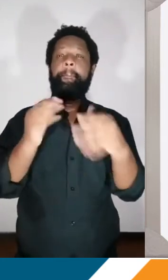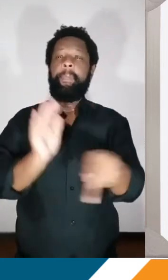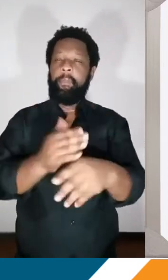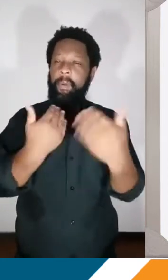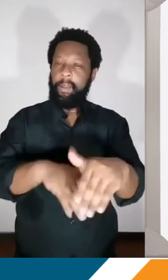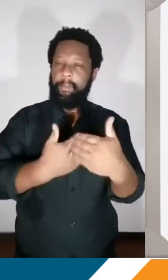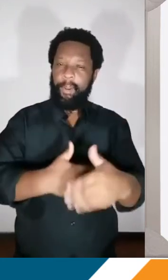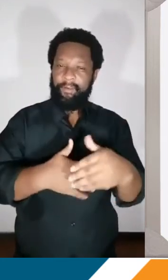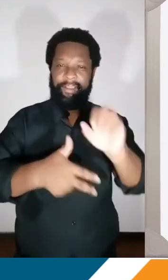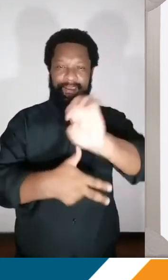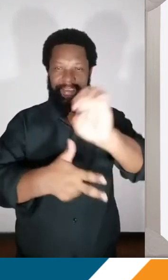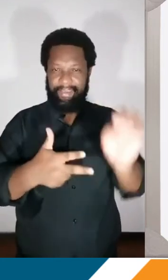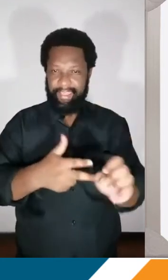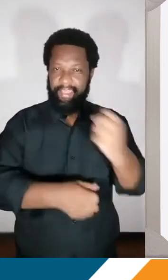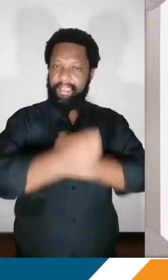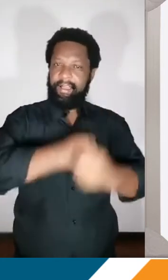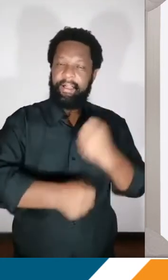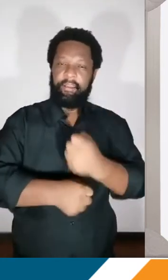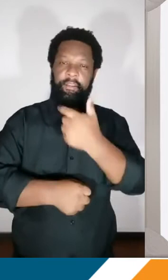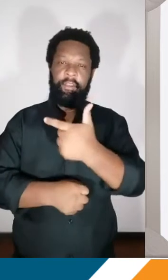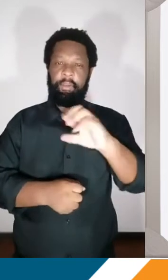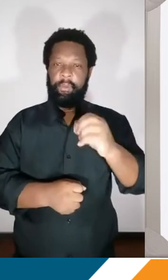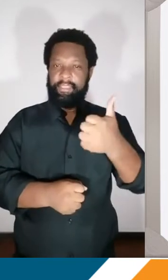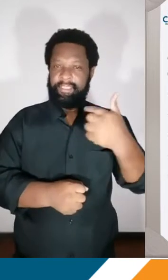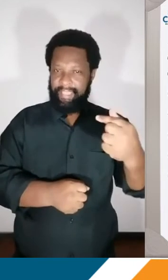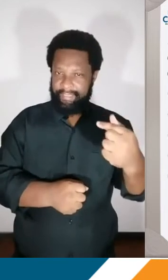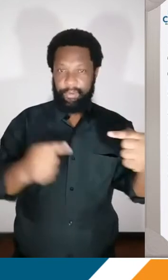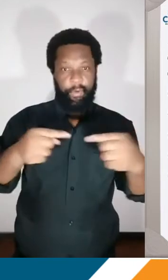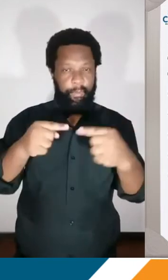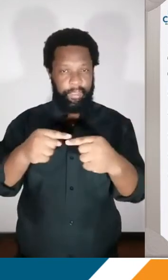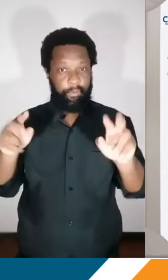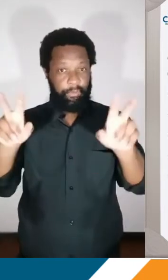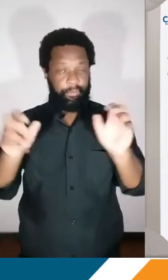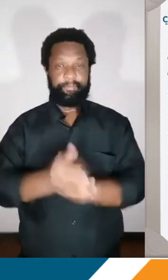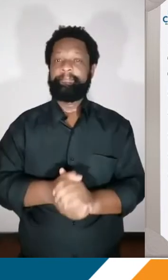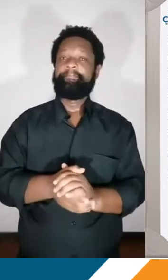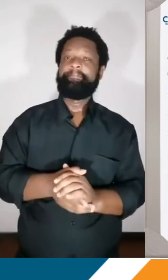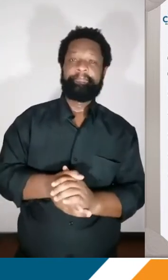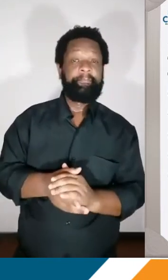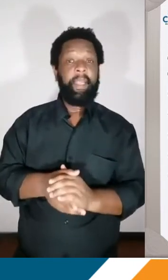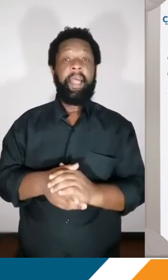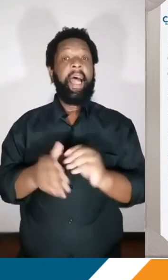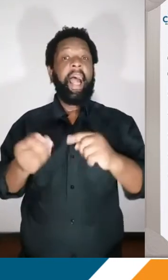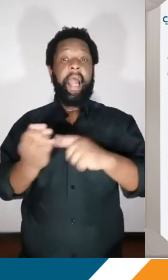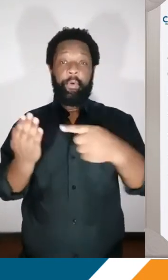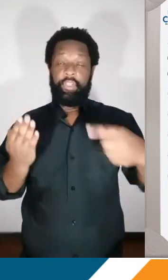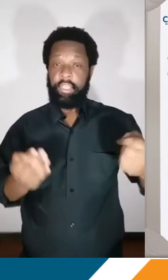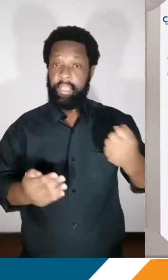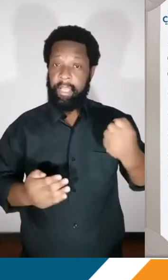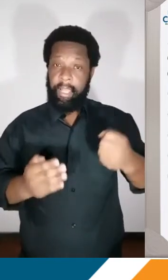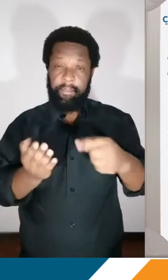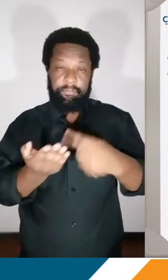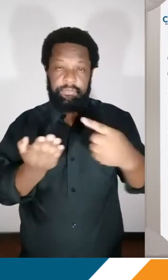do Enem que caiu de 2017 que tem a ver com esse assunto. Então vamos lá. A apostila do módulo